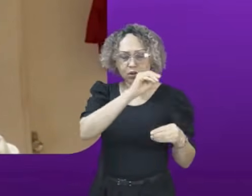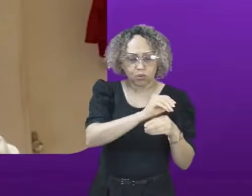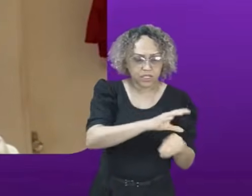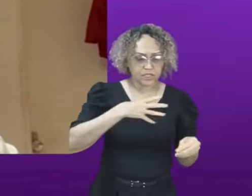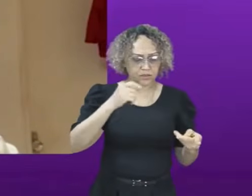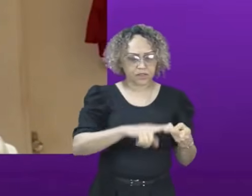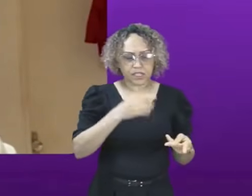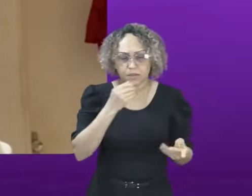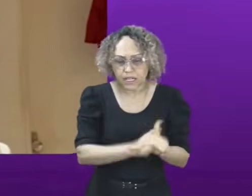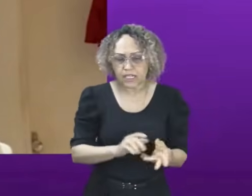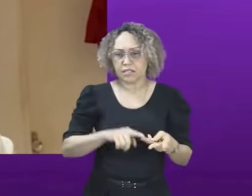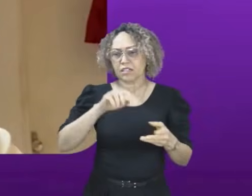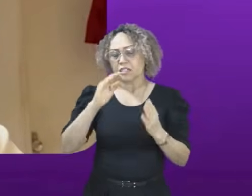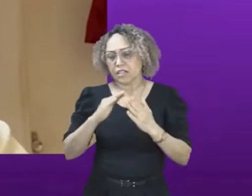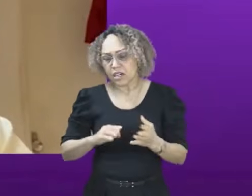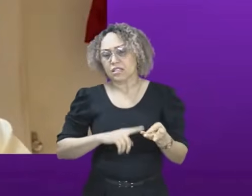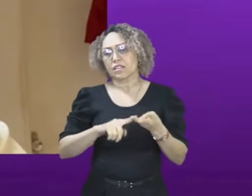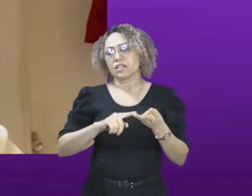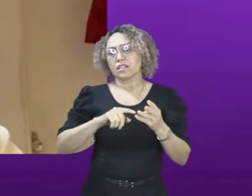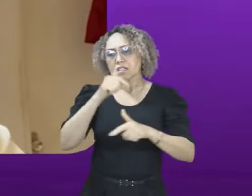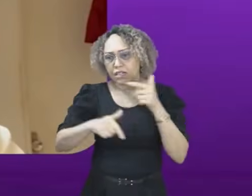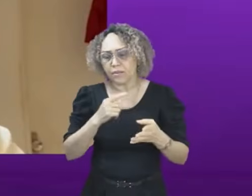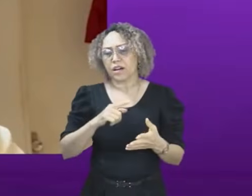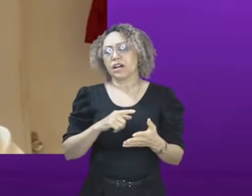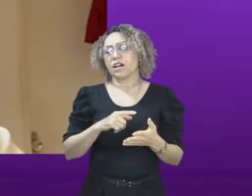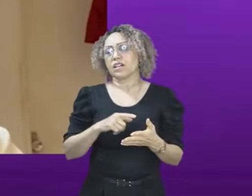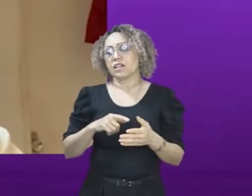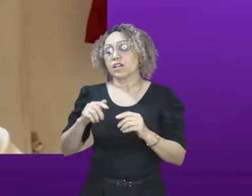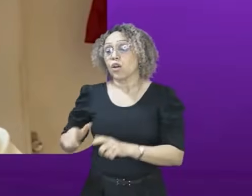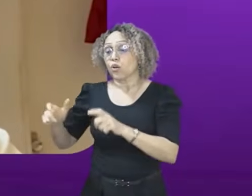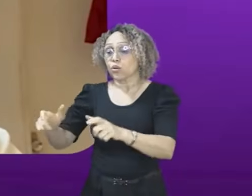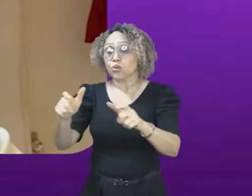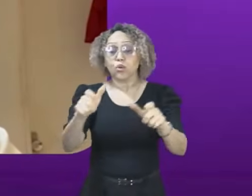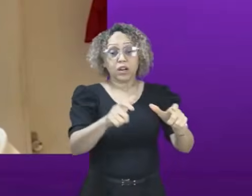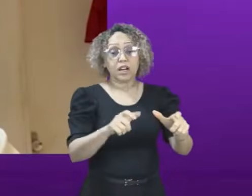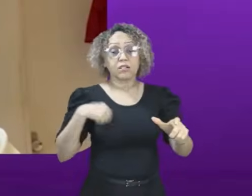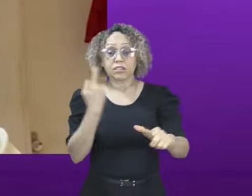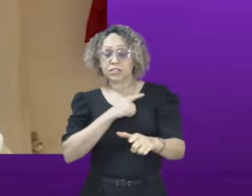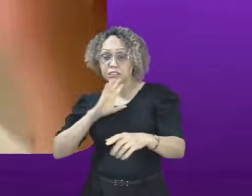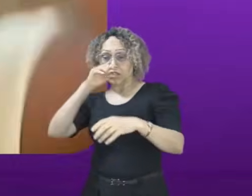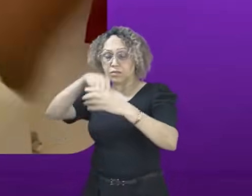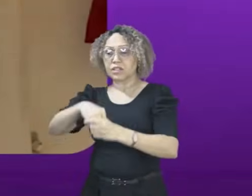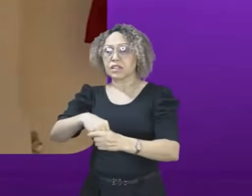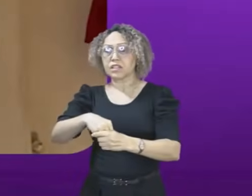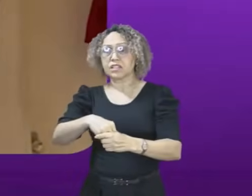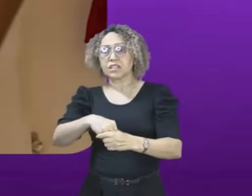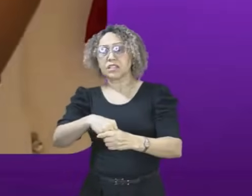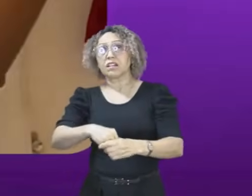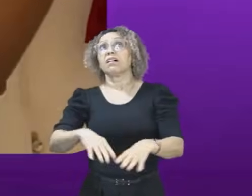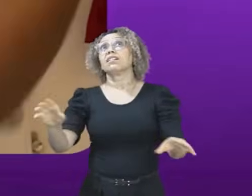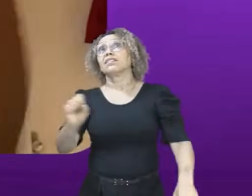marido, de casa, de trabalho, dos espaços no qual nós estamos inseridas, até da